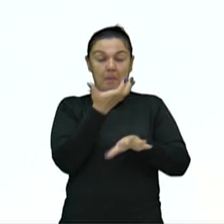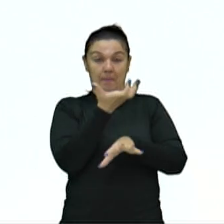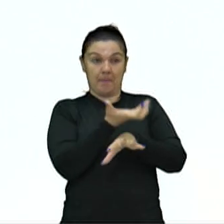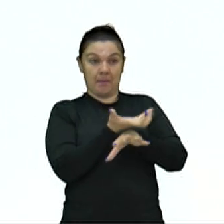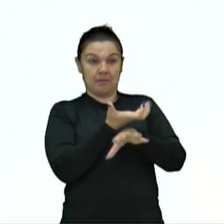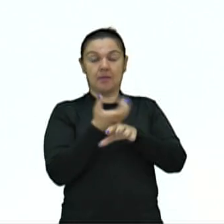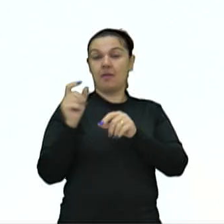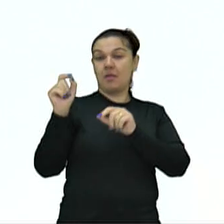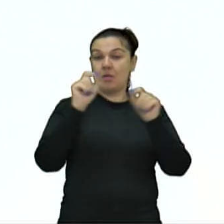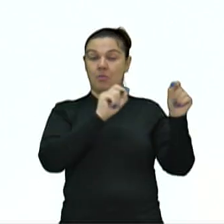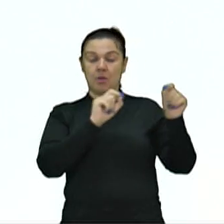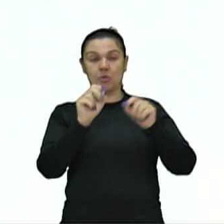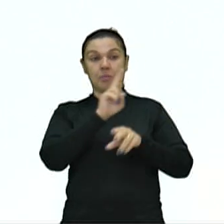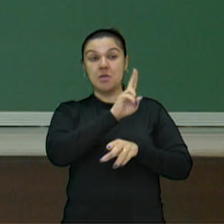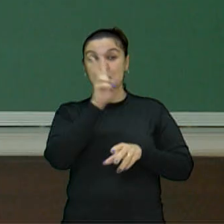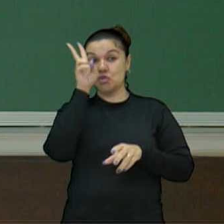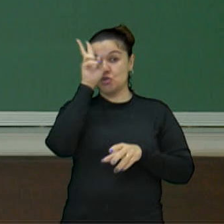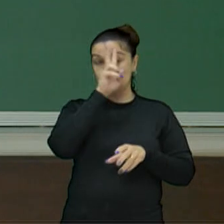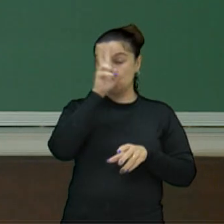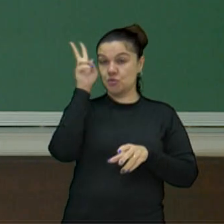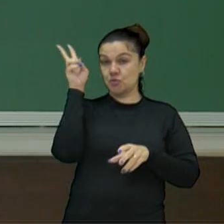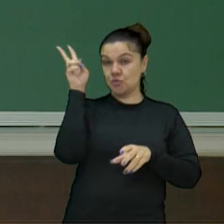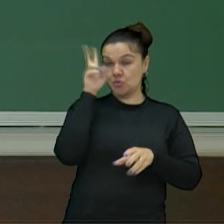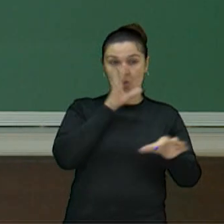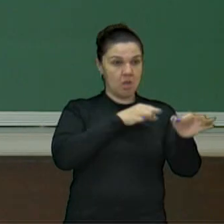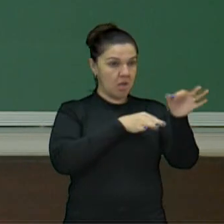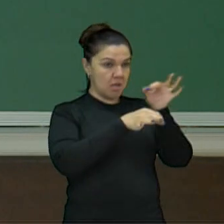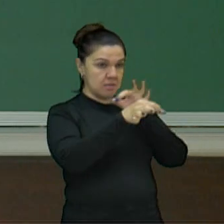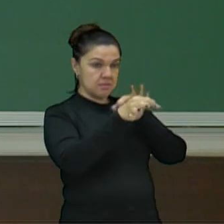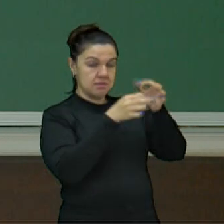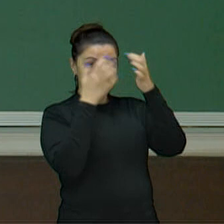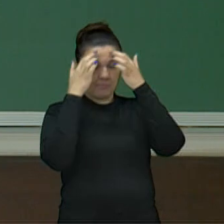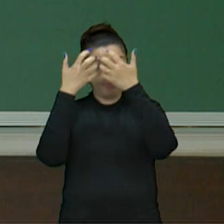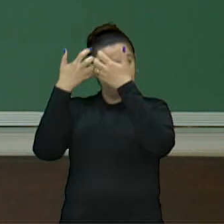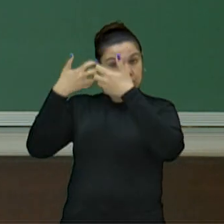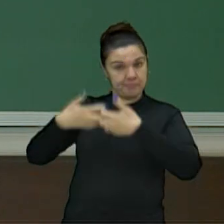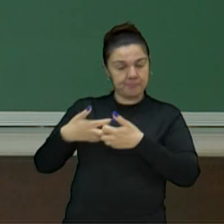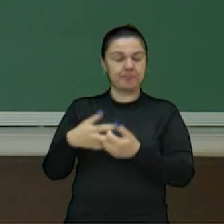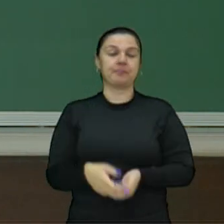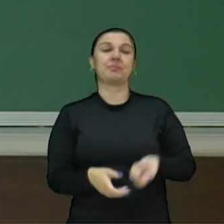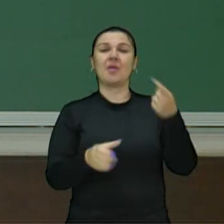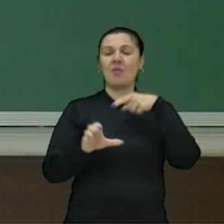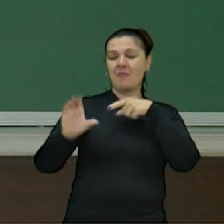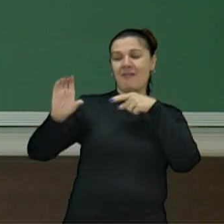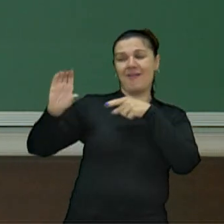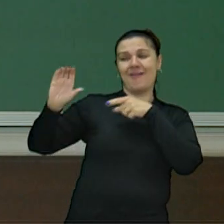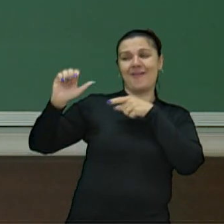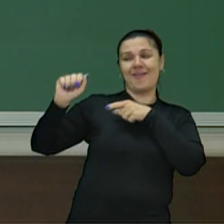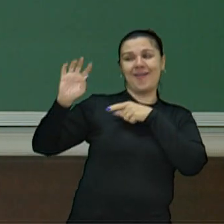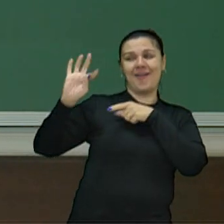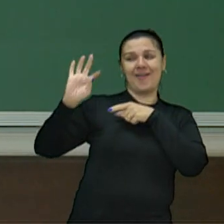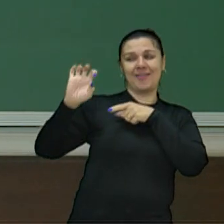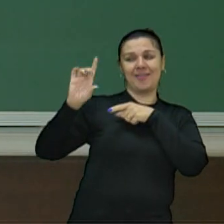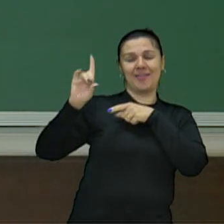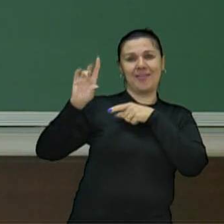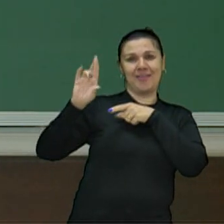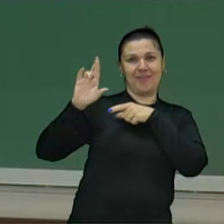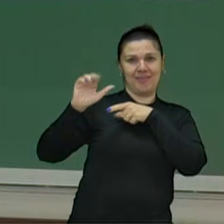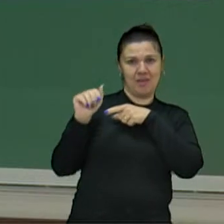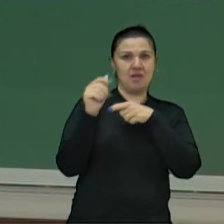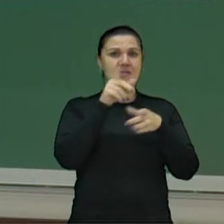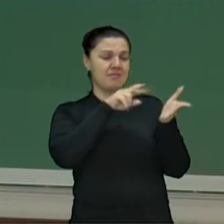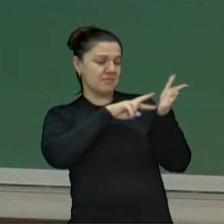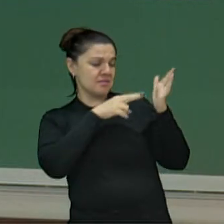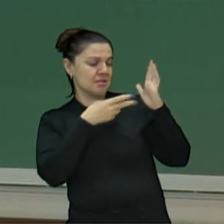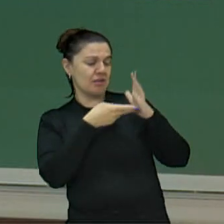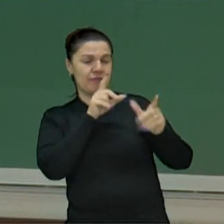Aqui temos duas coisas importantes. Uma cátedra é um título universitário muito importante. Quando o professor universitário alcança esse título de cátedra,